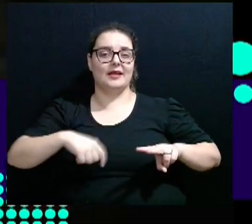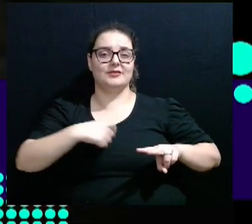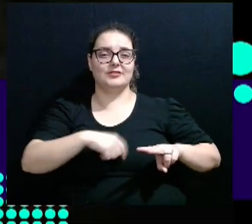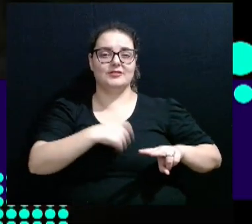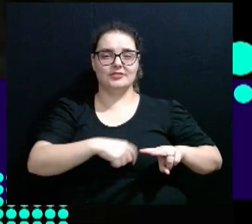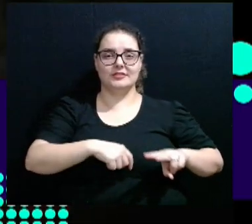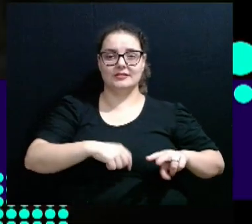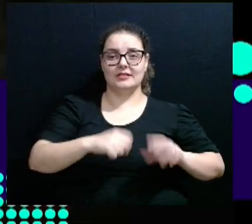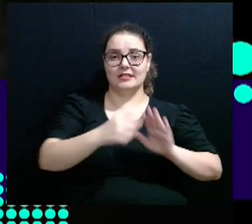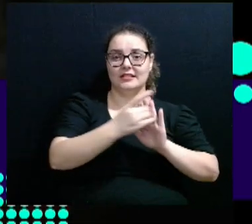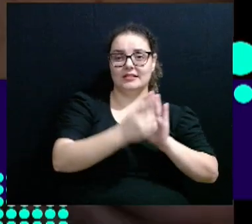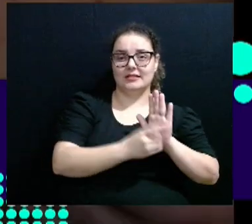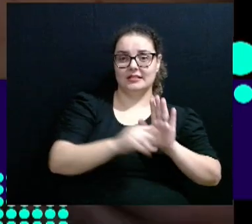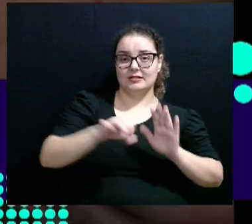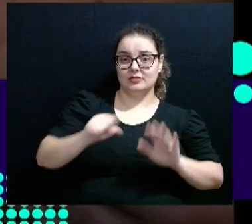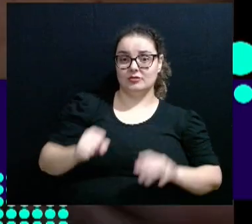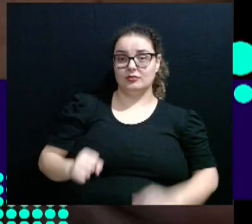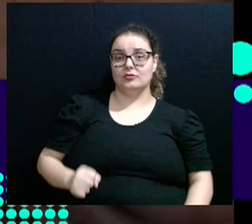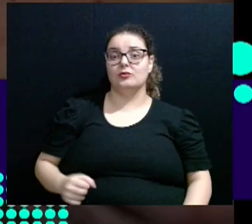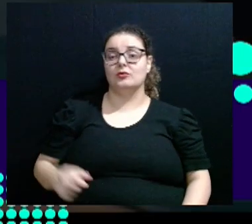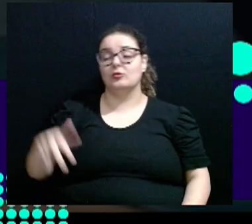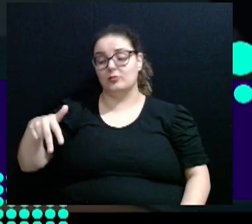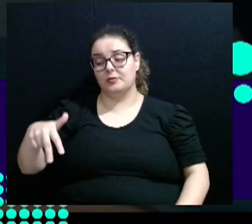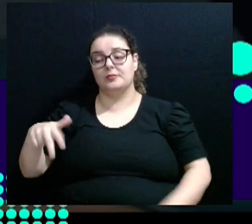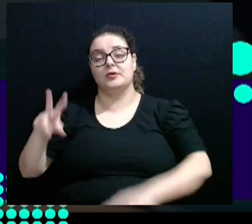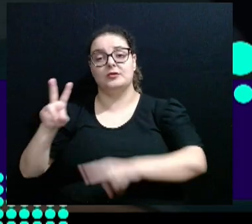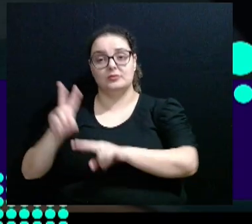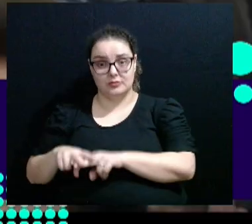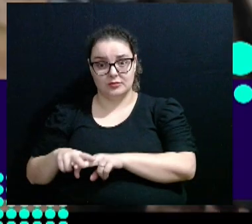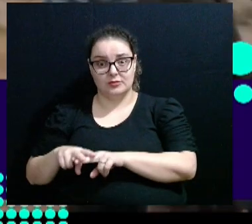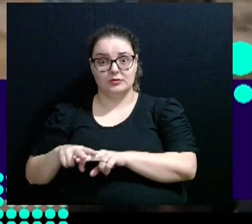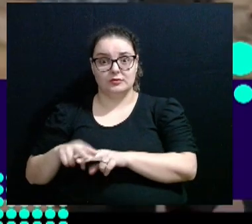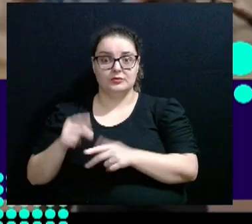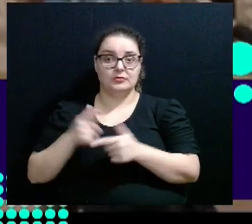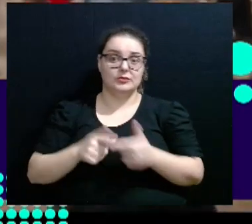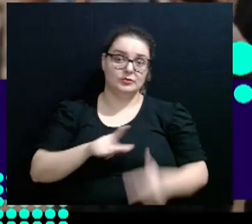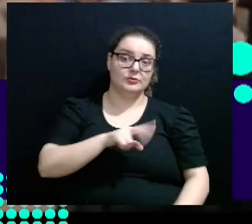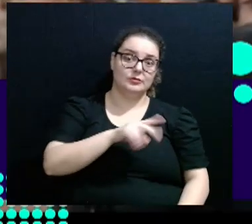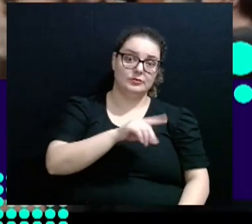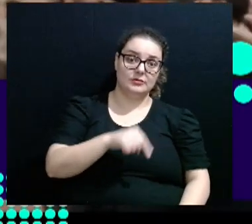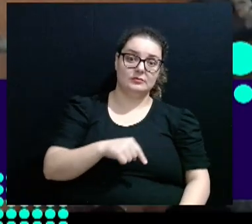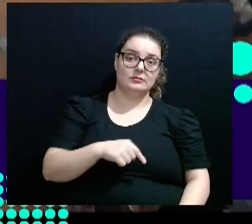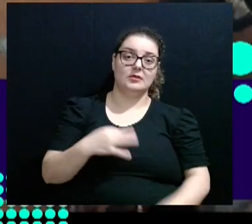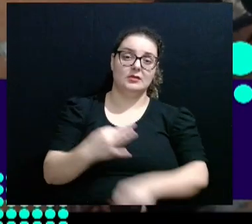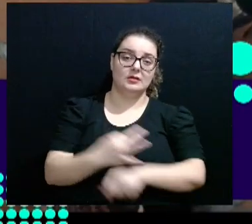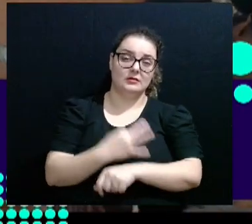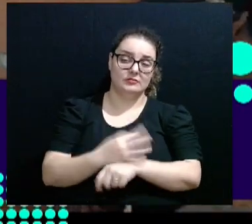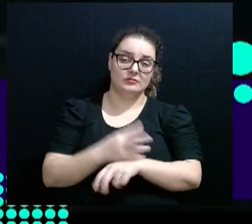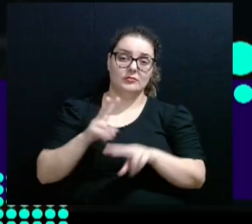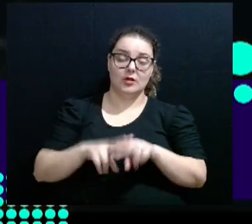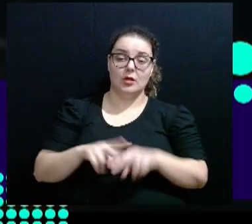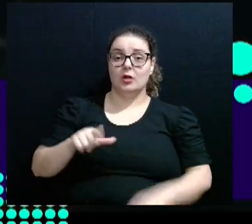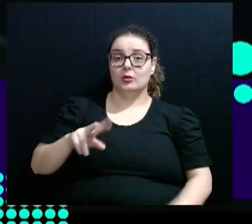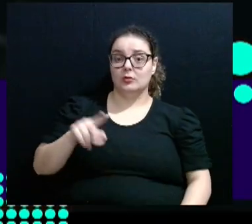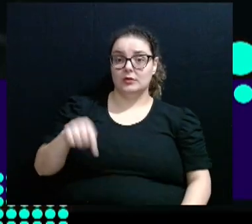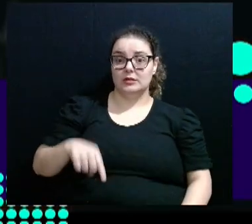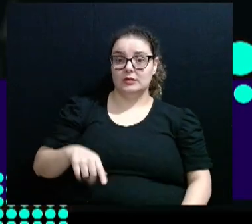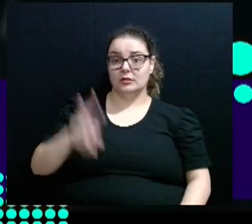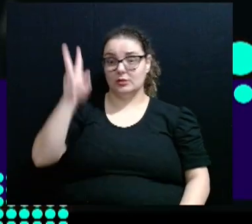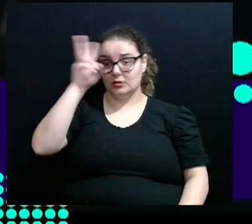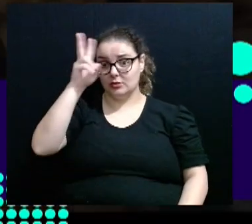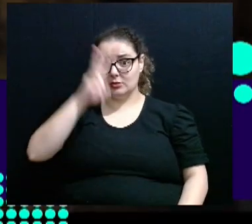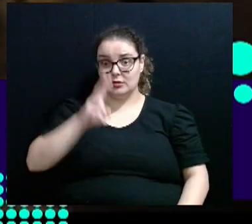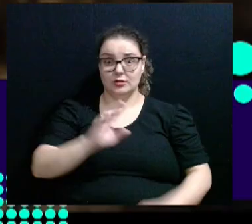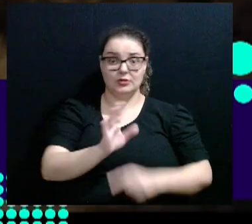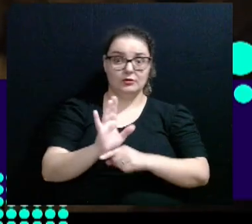sua cela com Luiz. Para suportar a dureza do cárcere, Luiz narra tramas de filmes fictícios e memórias de